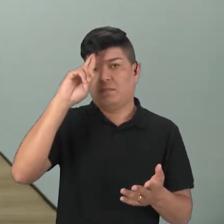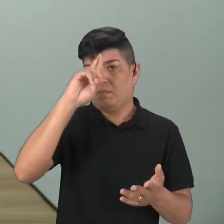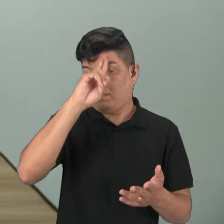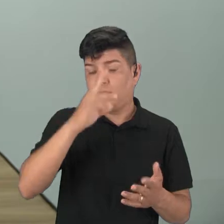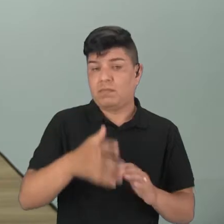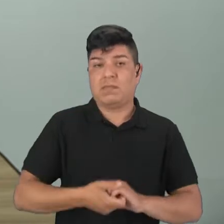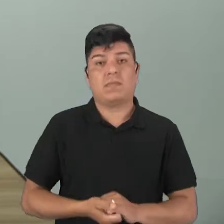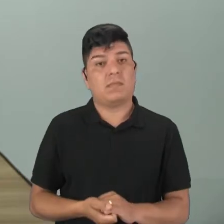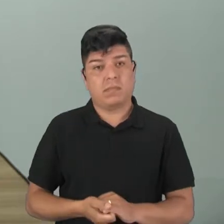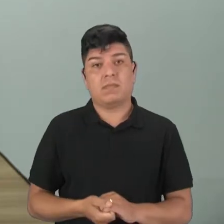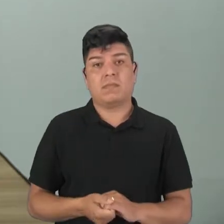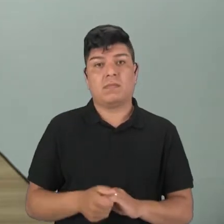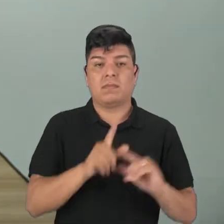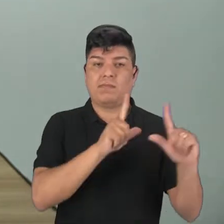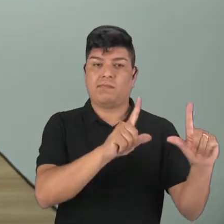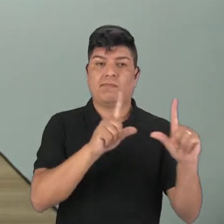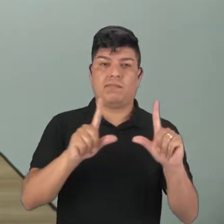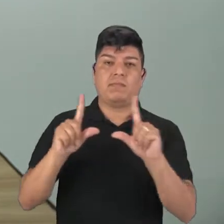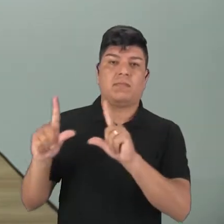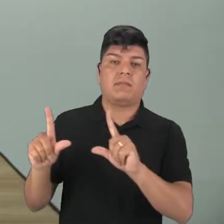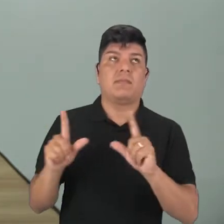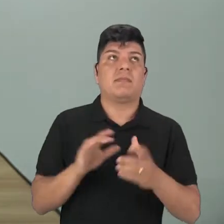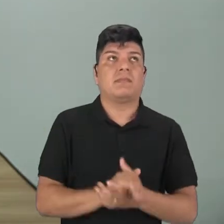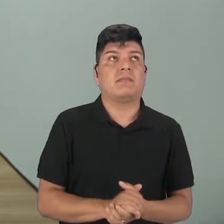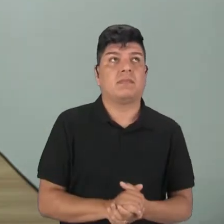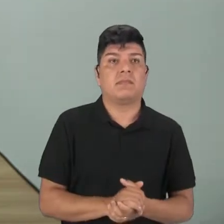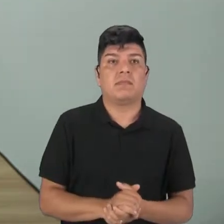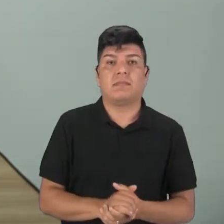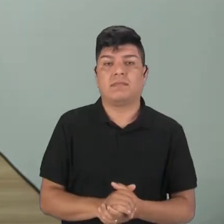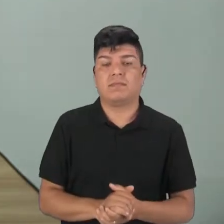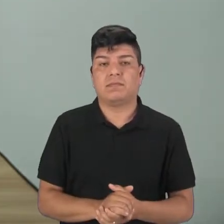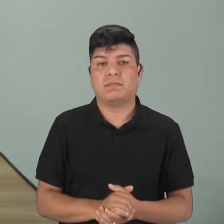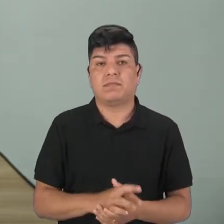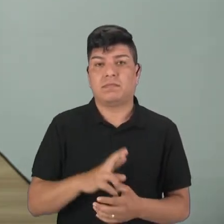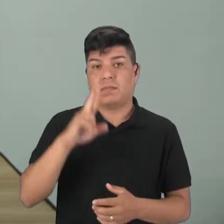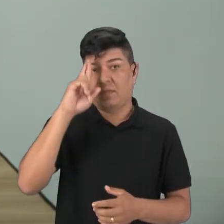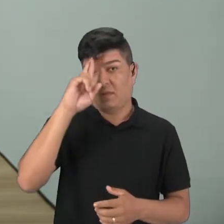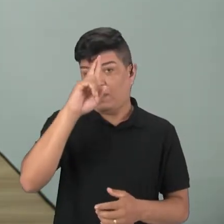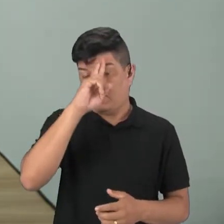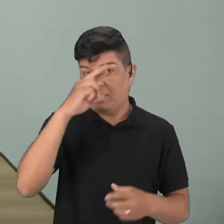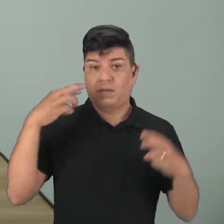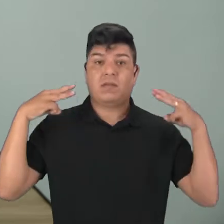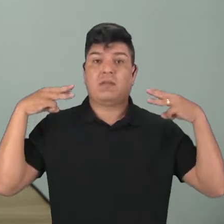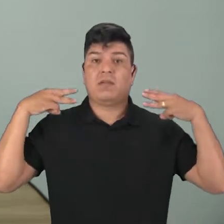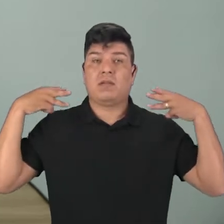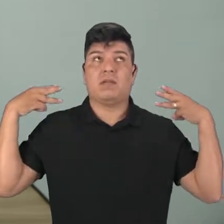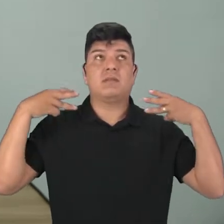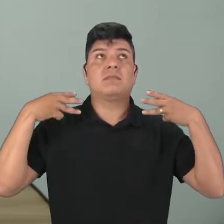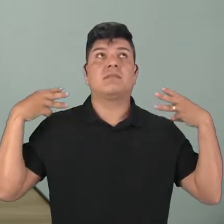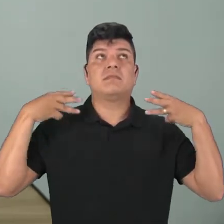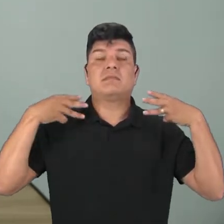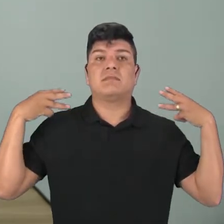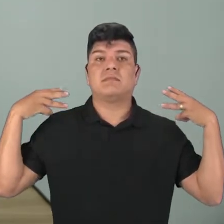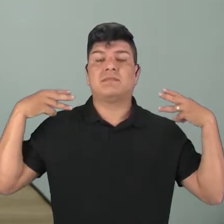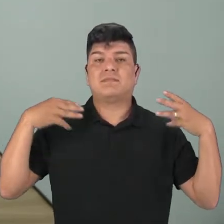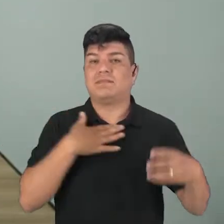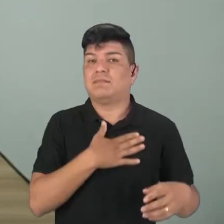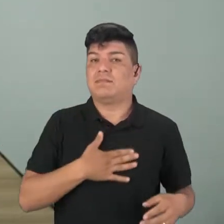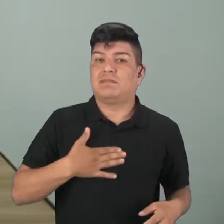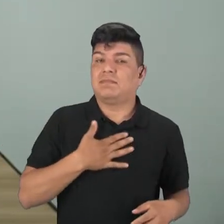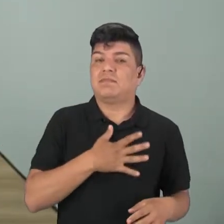história em quadrinhos, que é a história da Magali, que é também uma personagem bastante querida